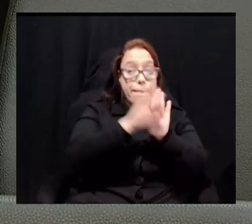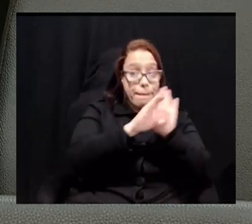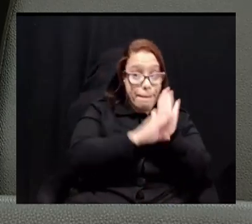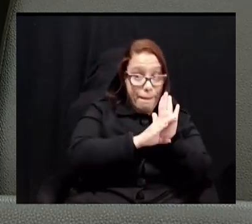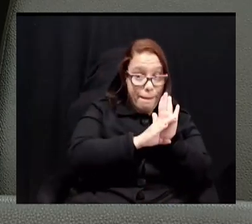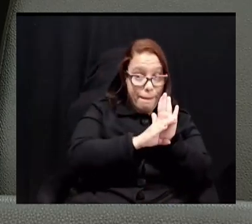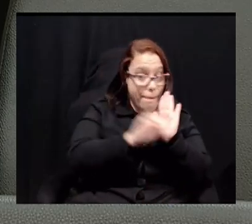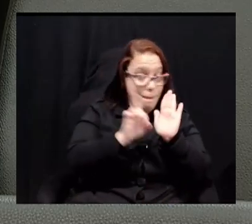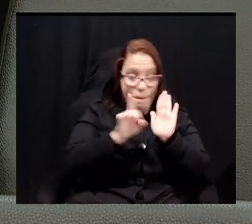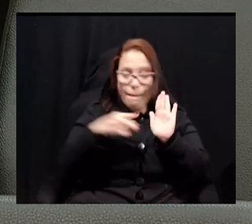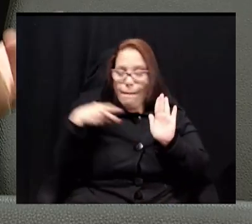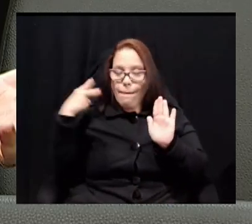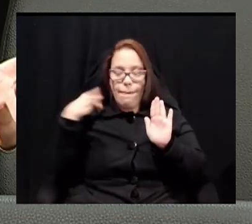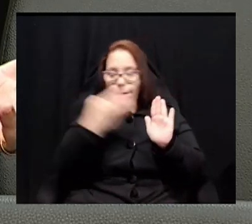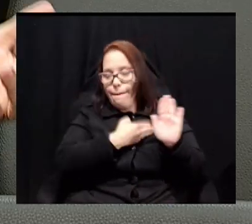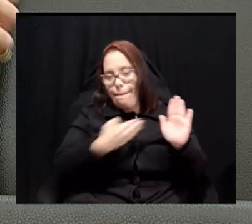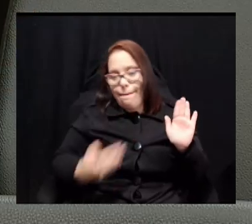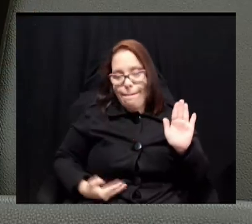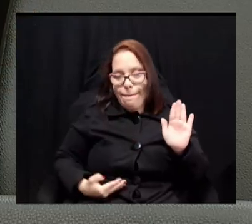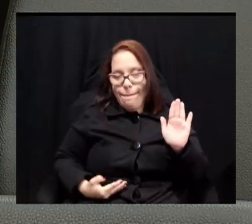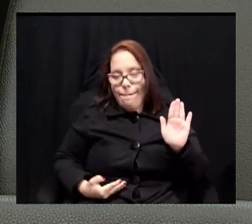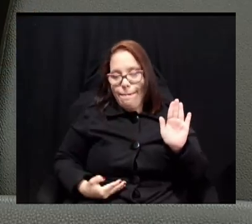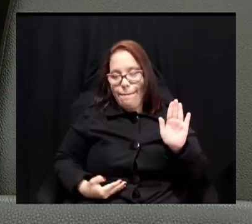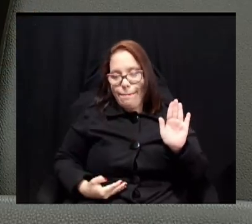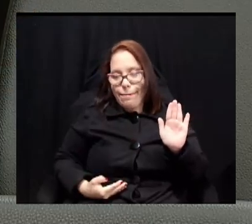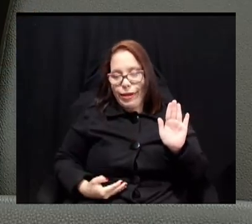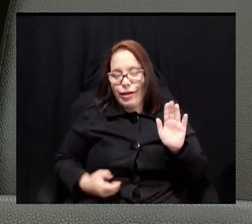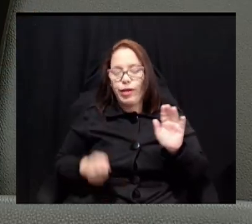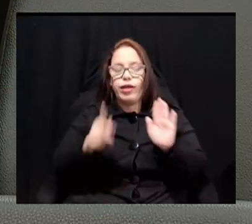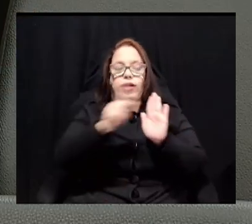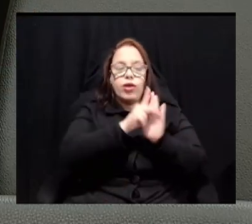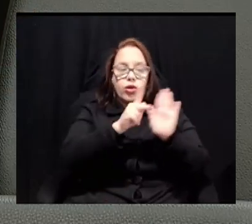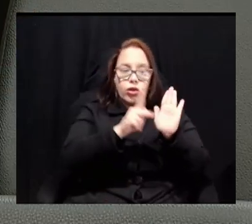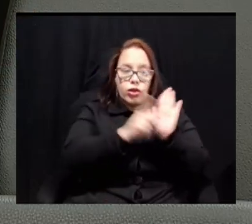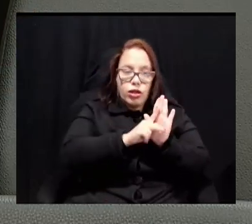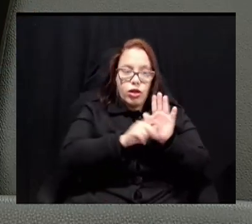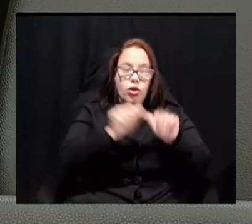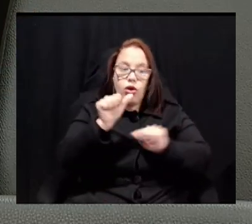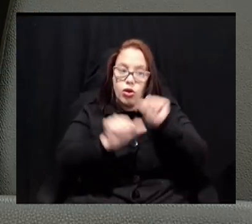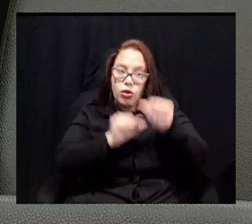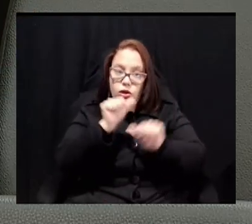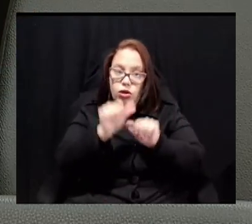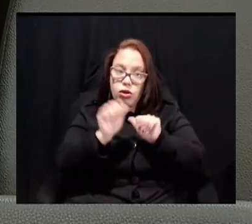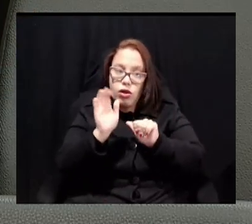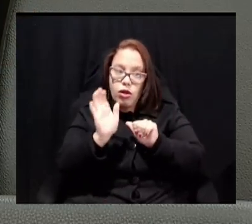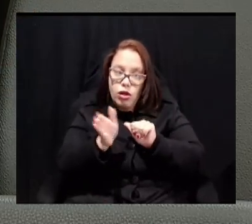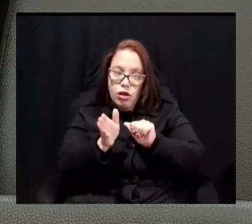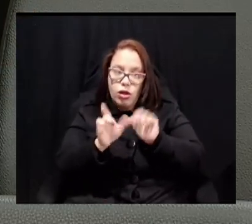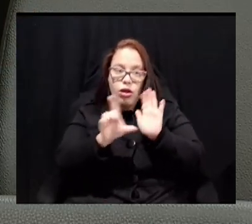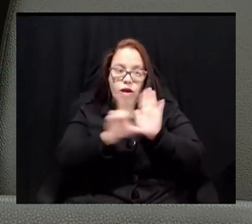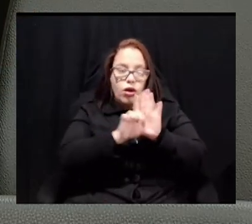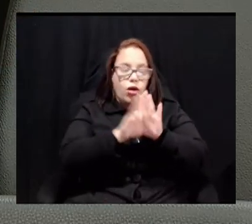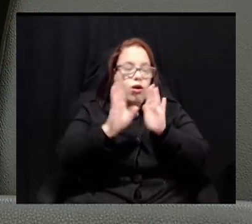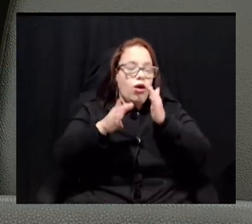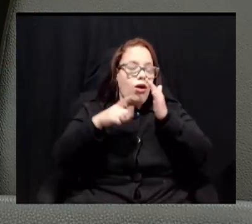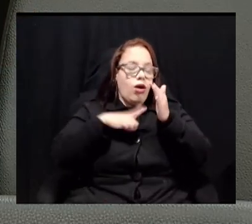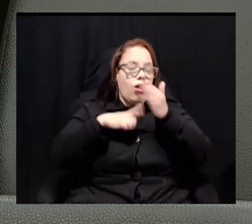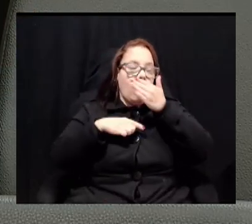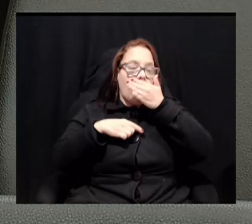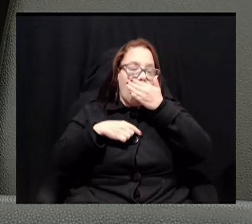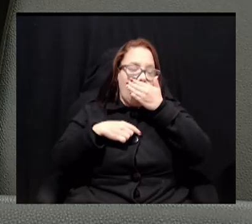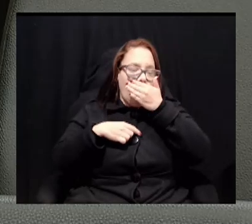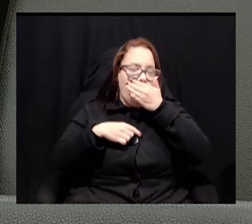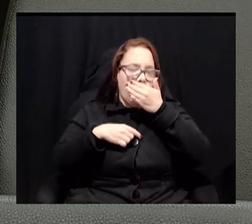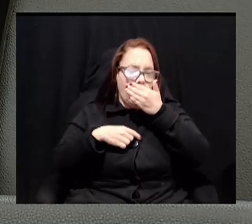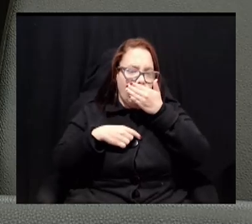política pública implementada. Então qual que é a intenção do projeto? É uma modificação já de uma lei que existe, acrescentando alguns